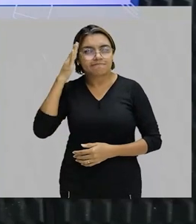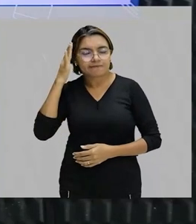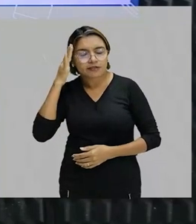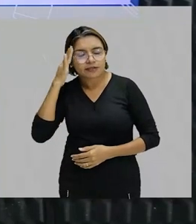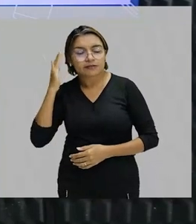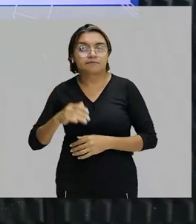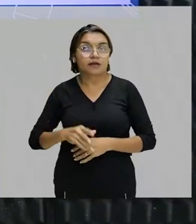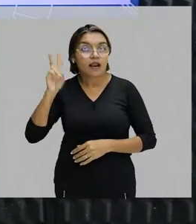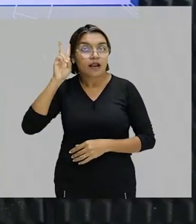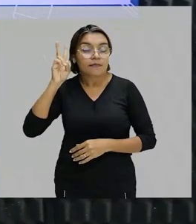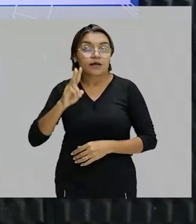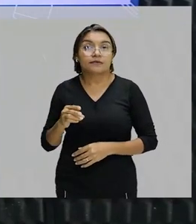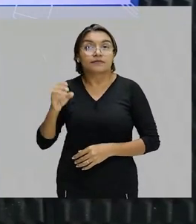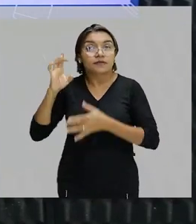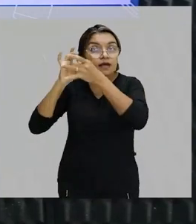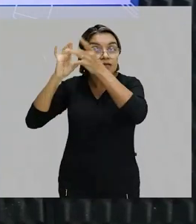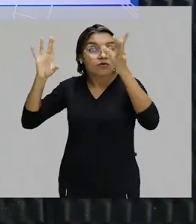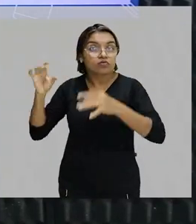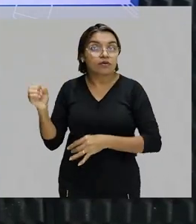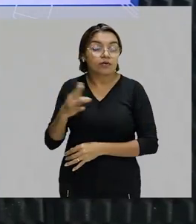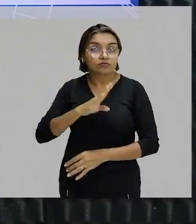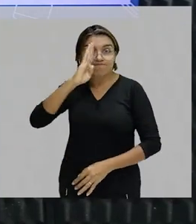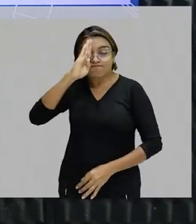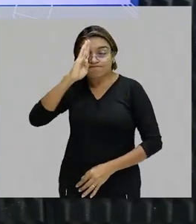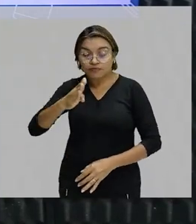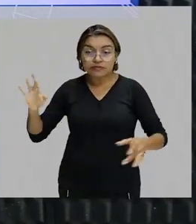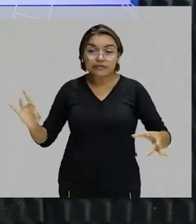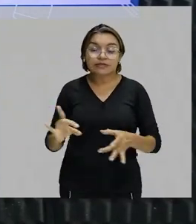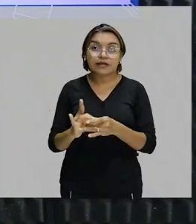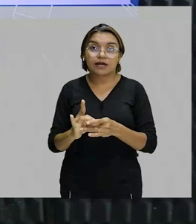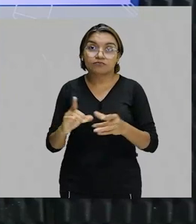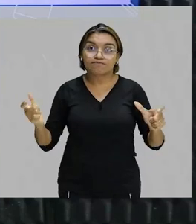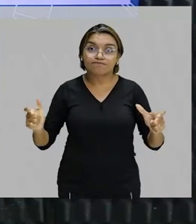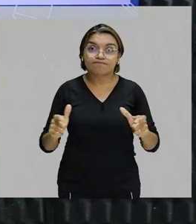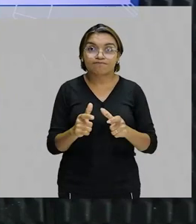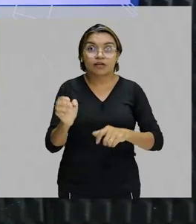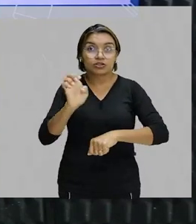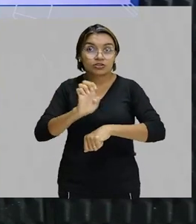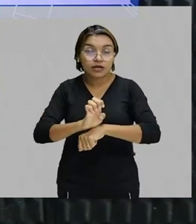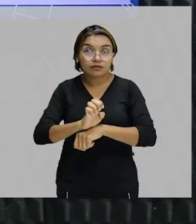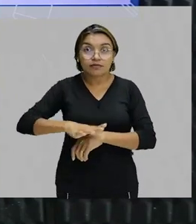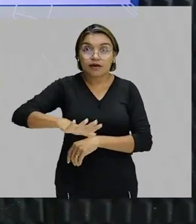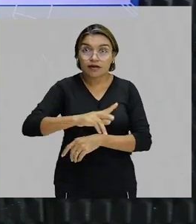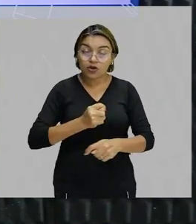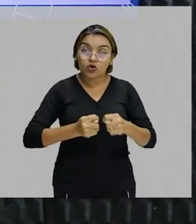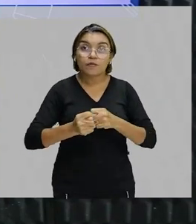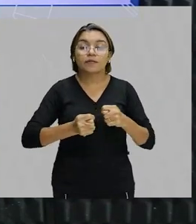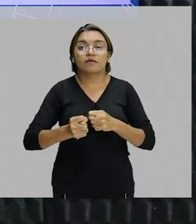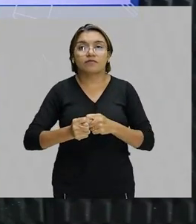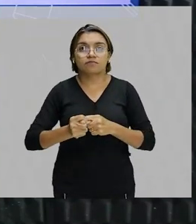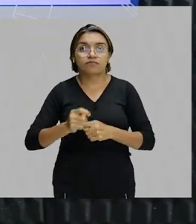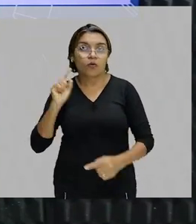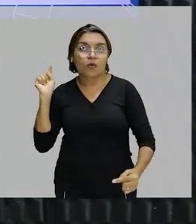lembrar neoliberalismo tá diretamente ligada a redução do papel do estado na economia é um dos